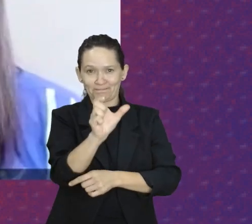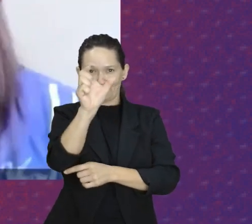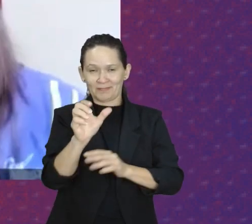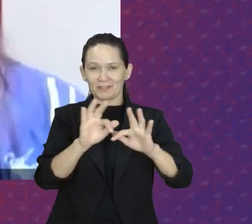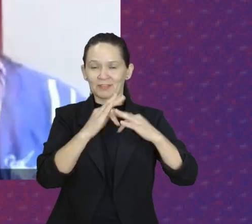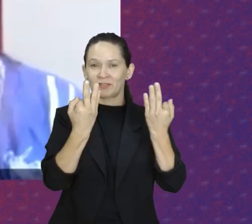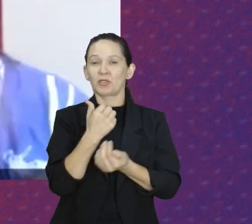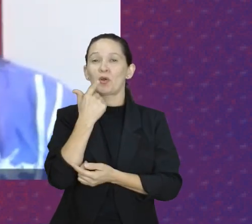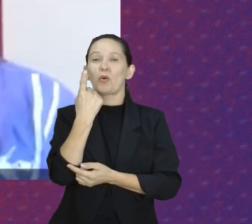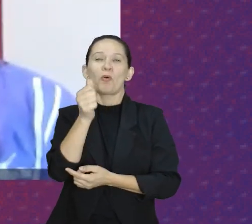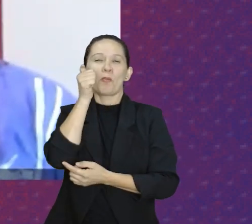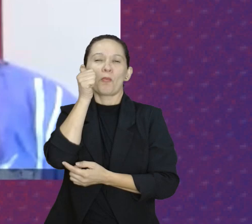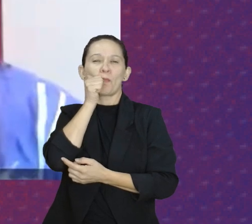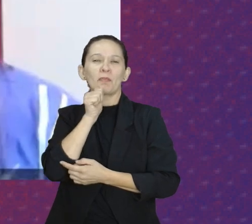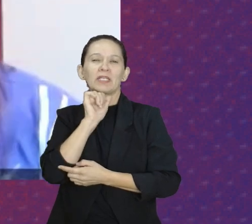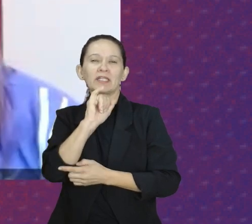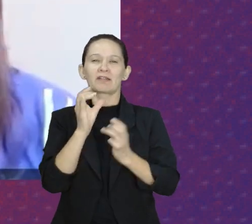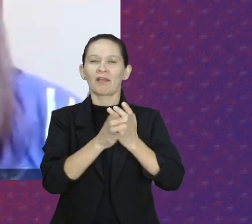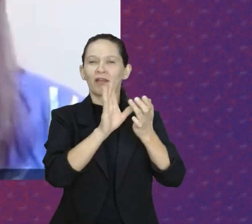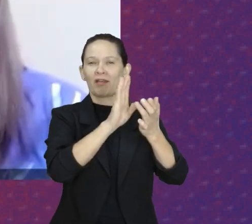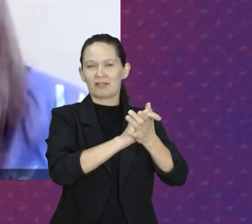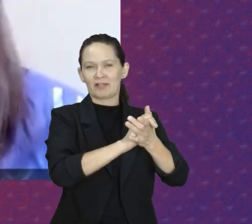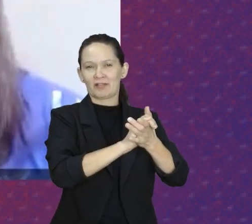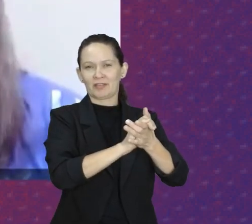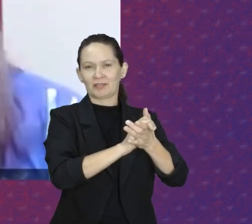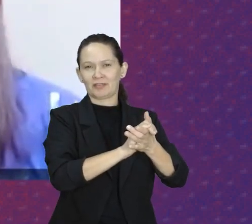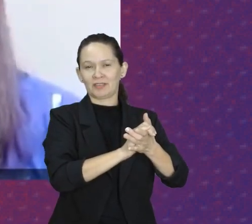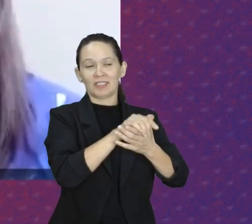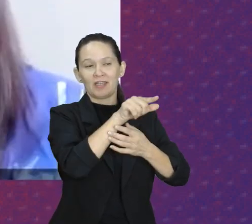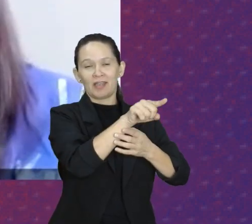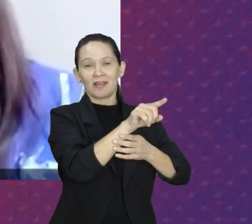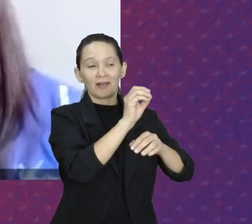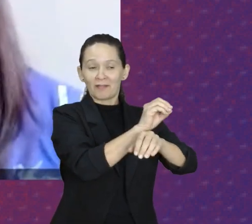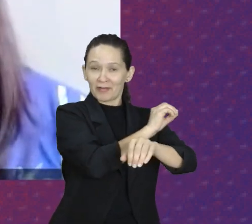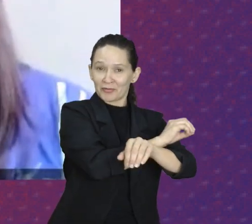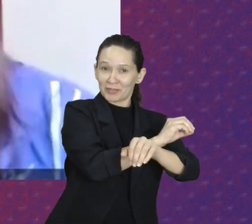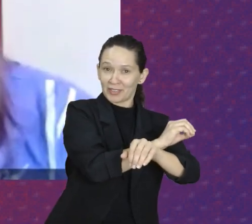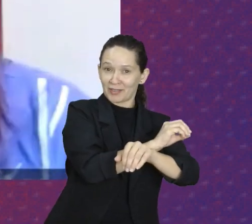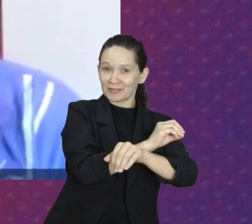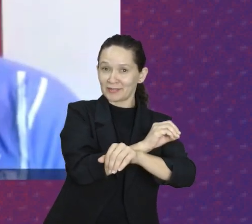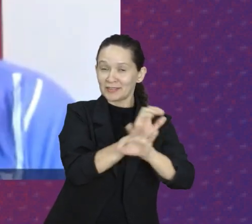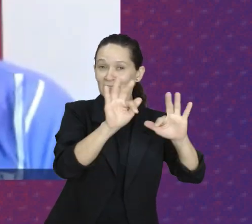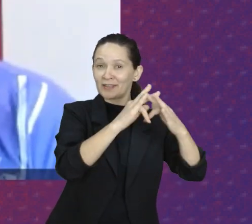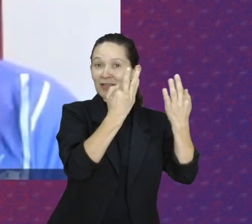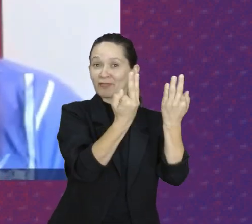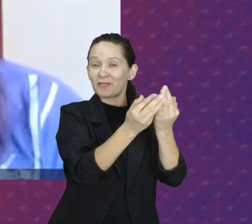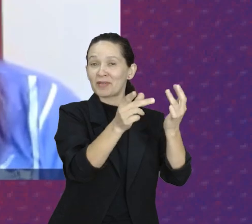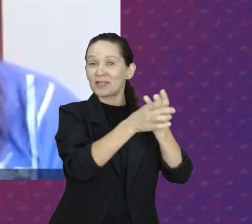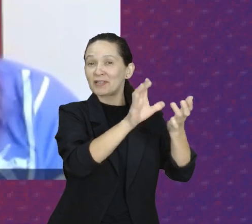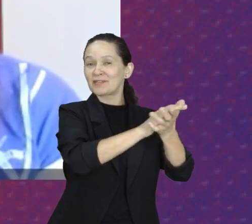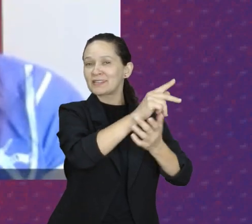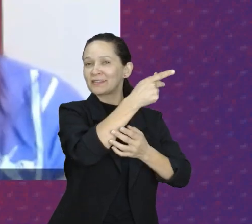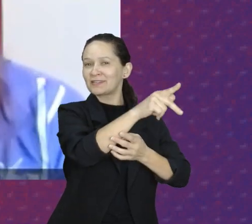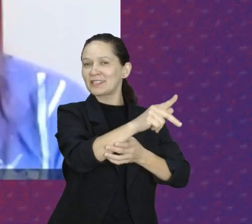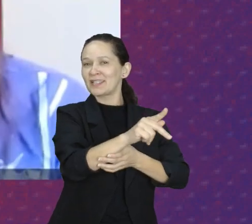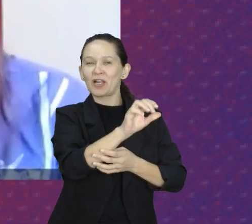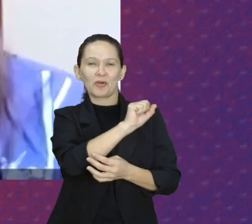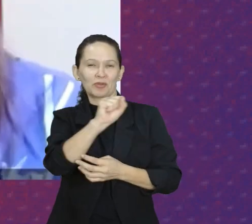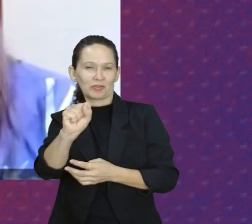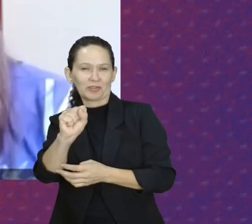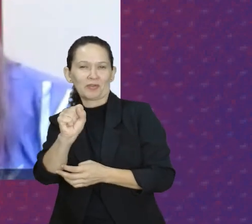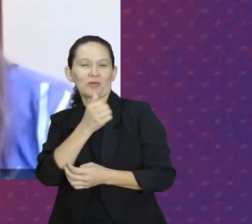uma mulher, se é casada com um homem, às vezes é ela que vai cuidar das pessoas da família direta